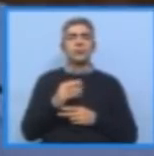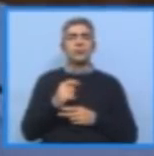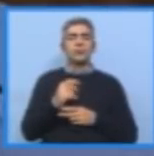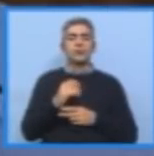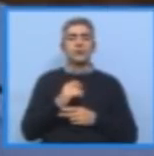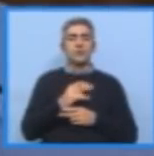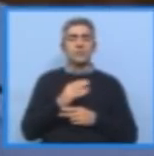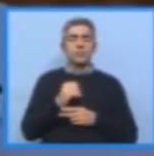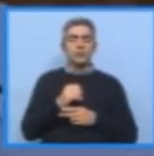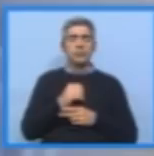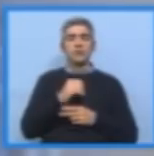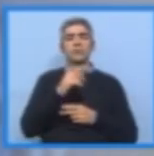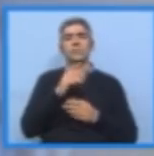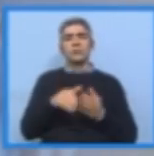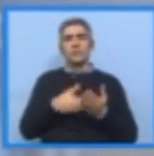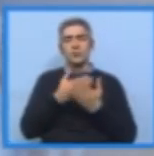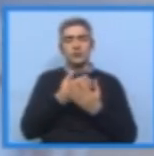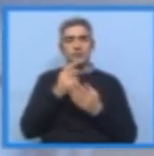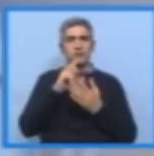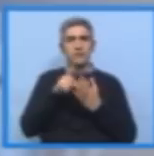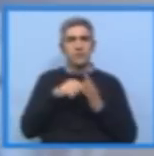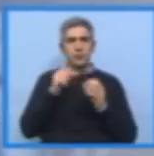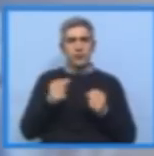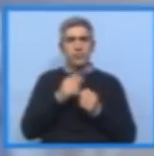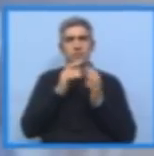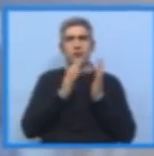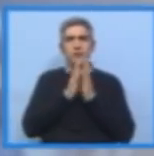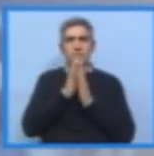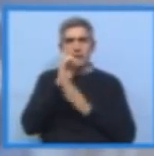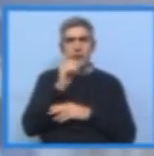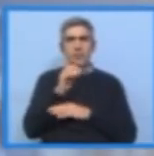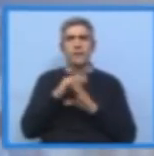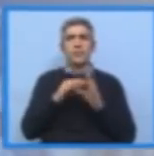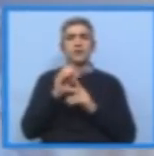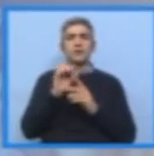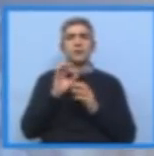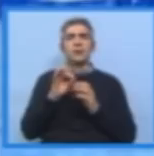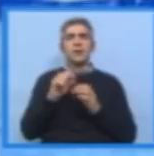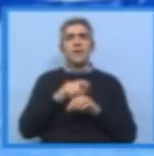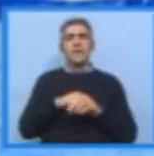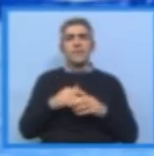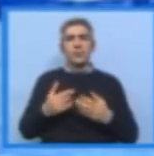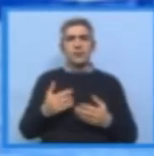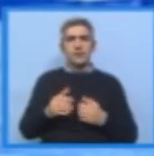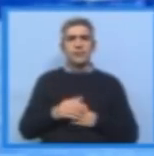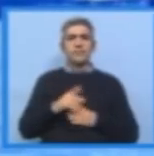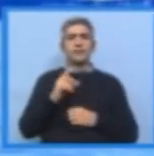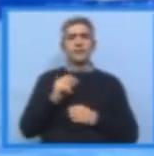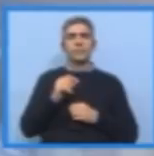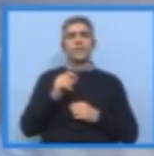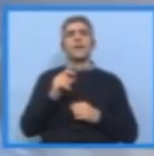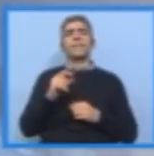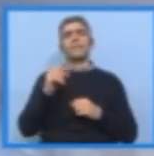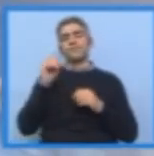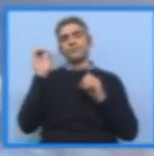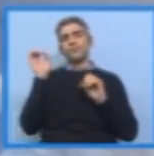que nos apresenta então este projeto salvador de Deus. Lá está o que se faz presente e aquele que ilumina